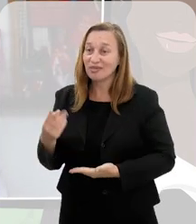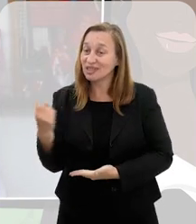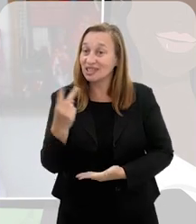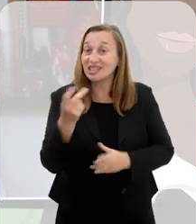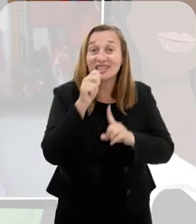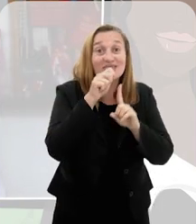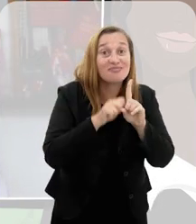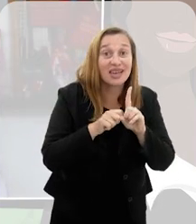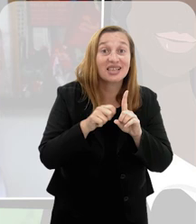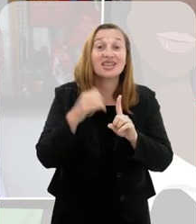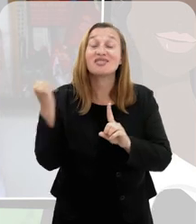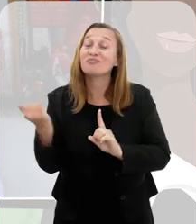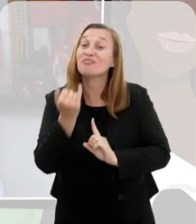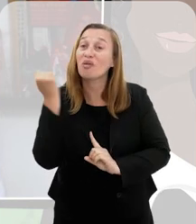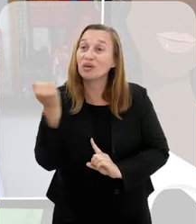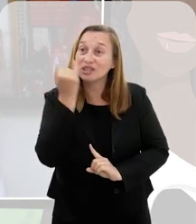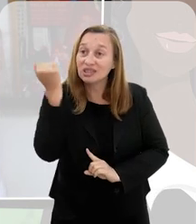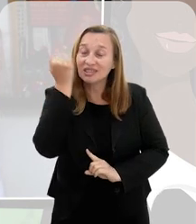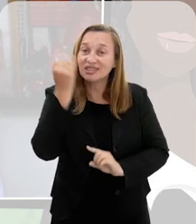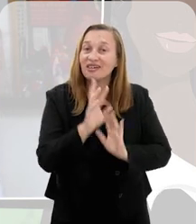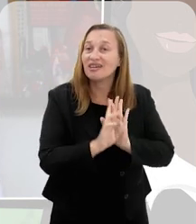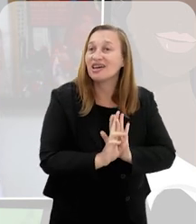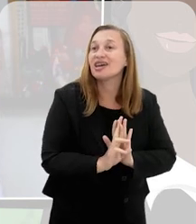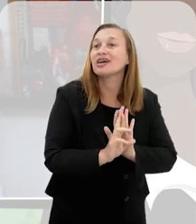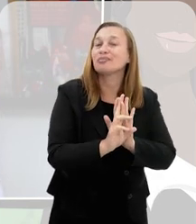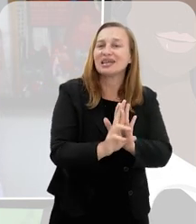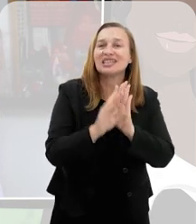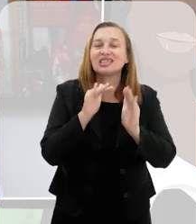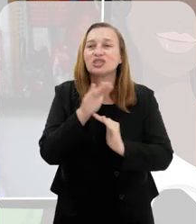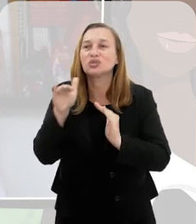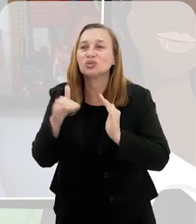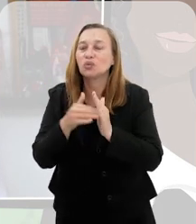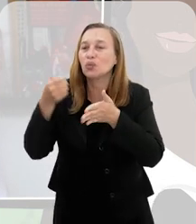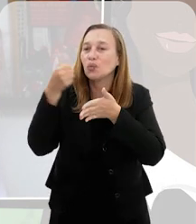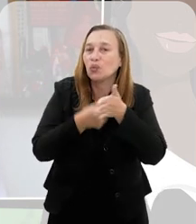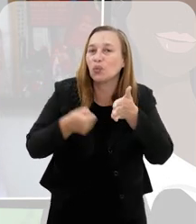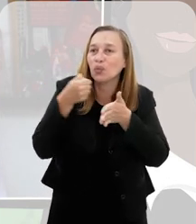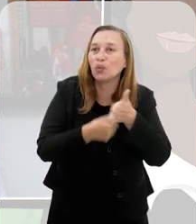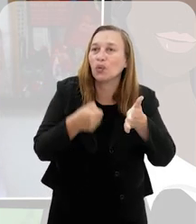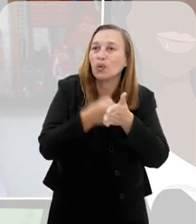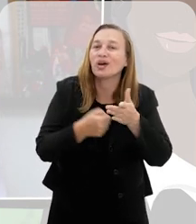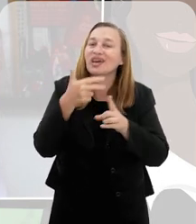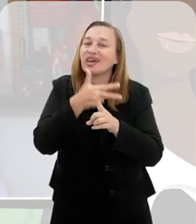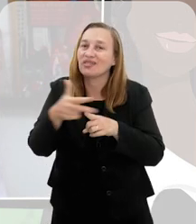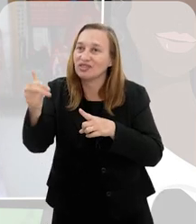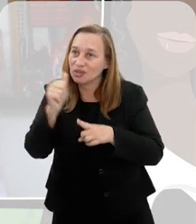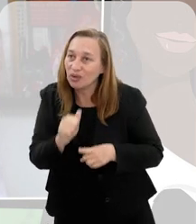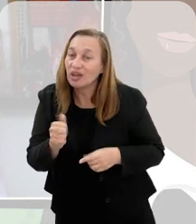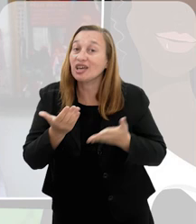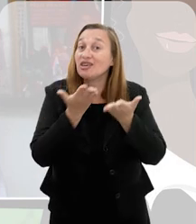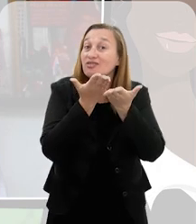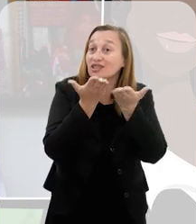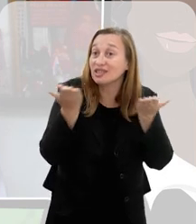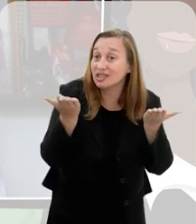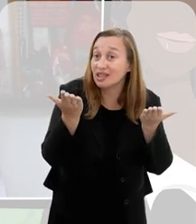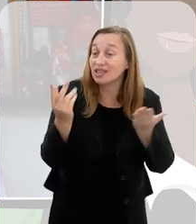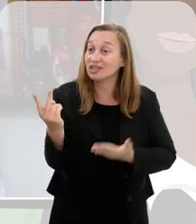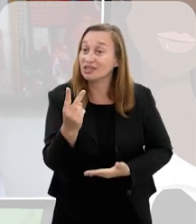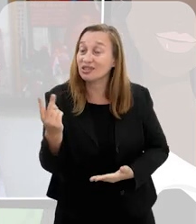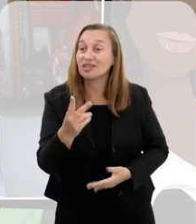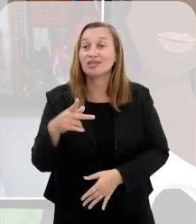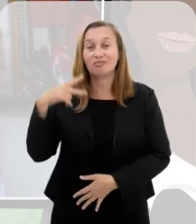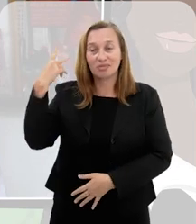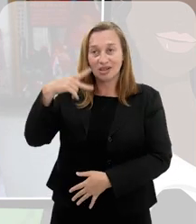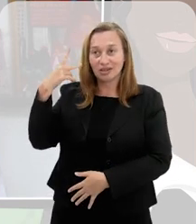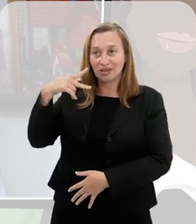né, nesse mês tão importante, né, que representa todas essas lutas, essas conquistas e que